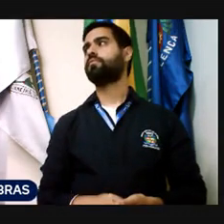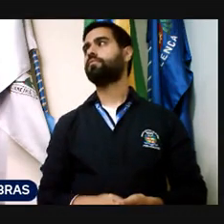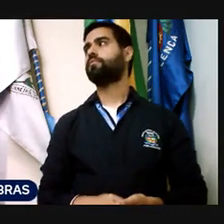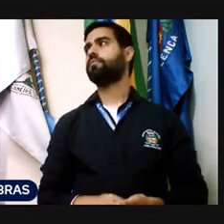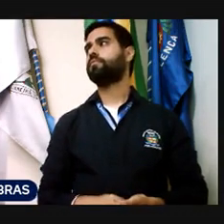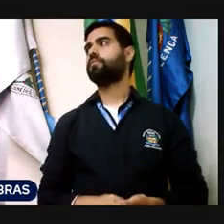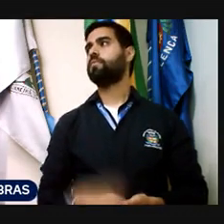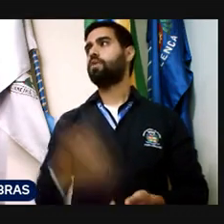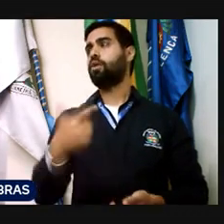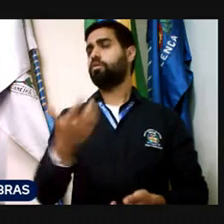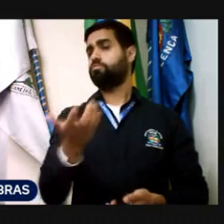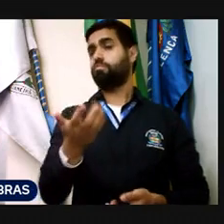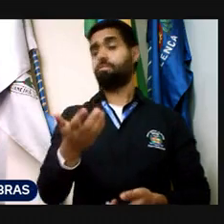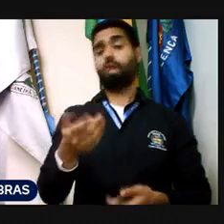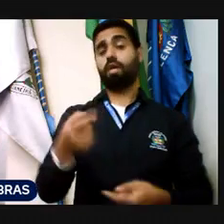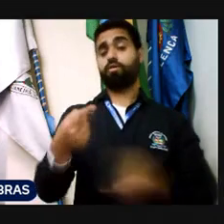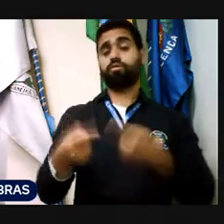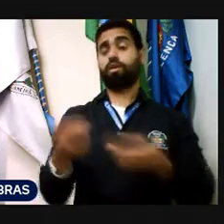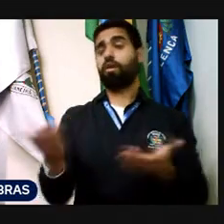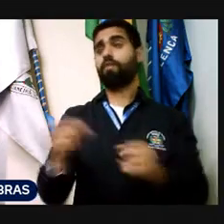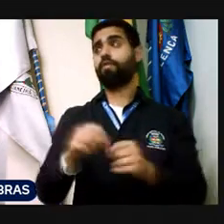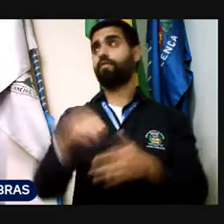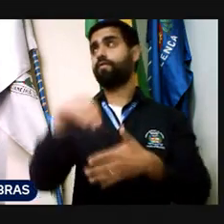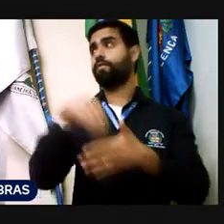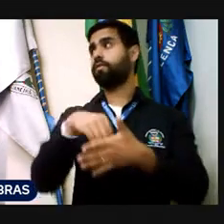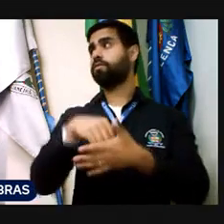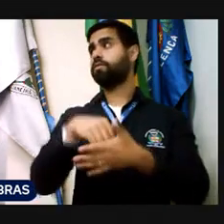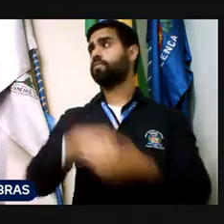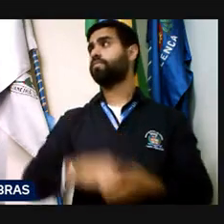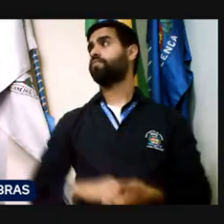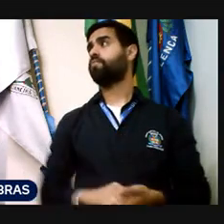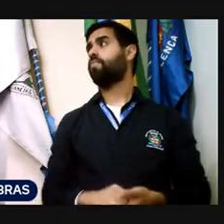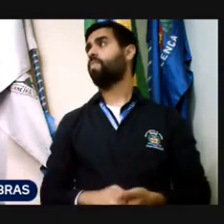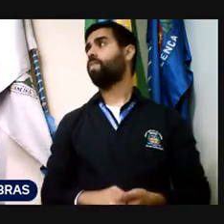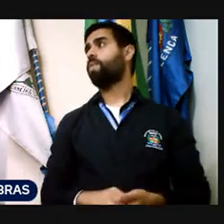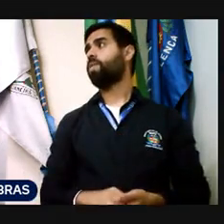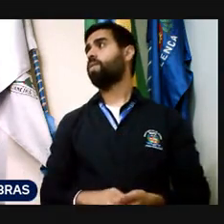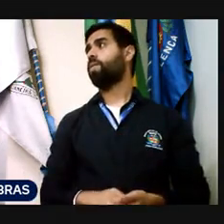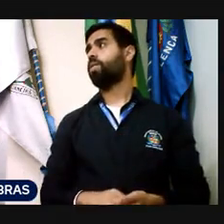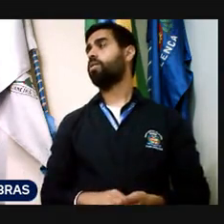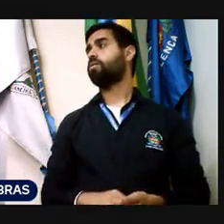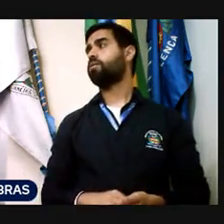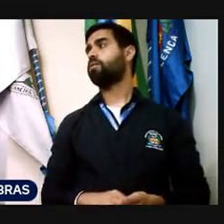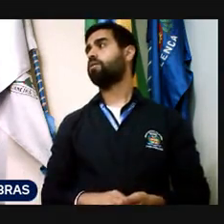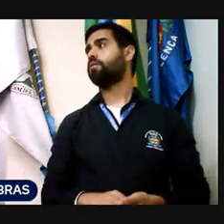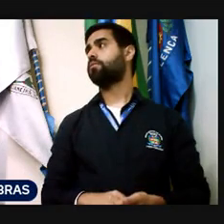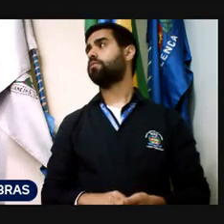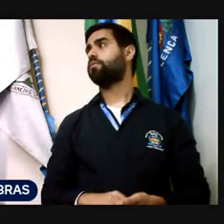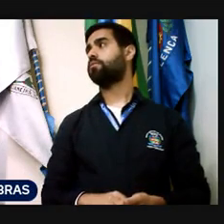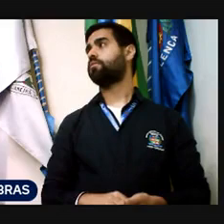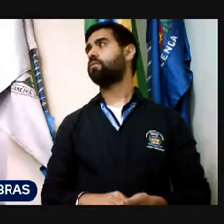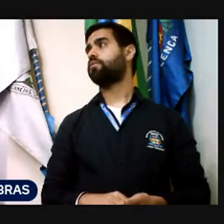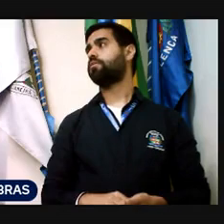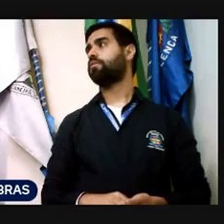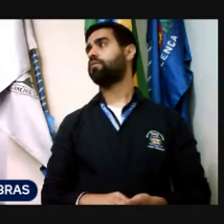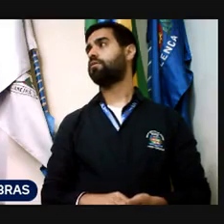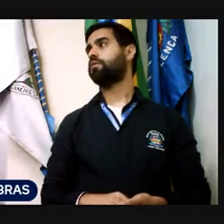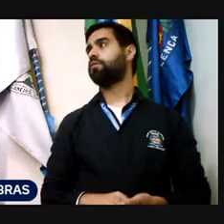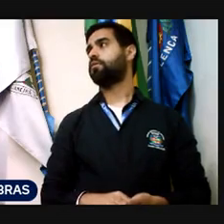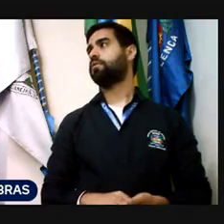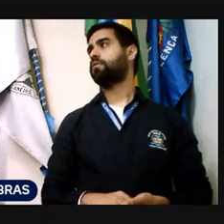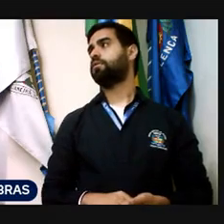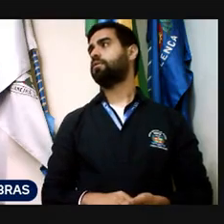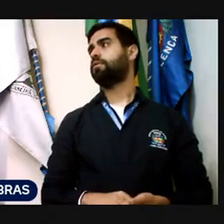havendo nenhum vereador a querer discutir, passa ao regime de votação. Presidente. Vereador. Gostaria de pedir ao autor,